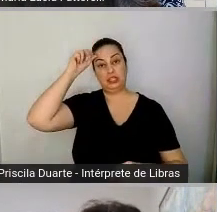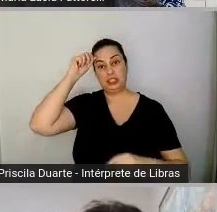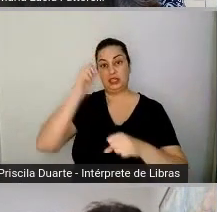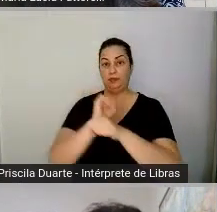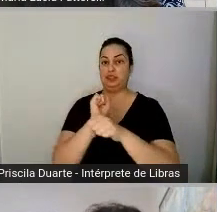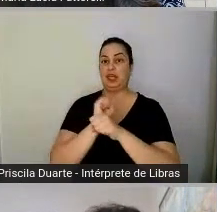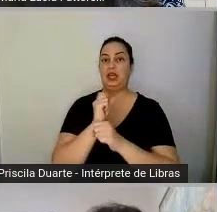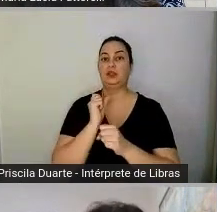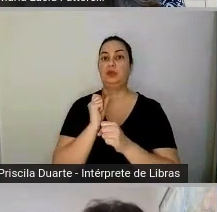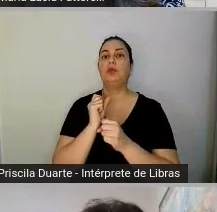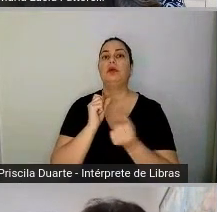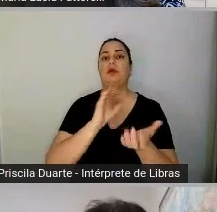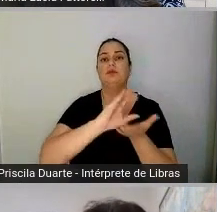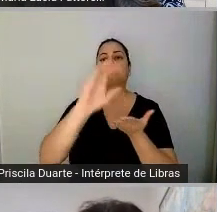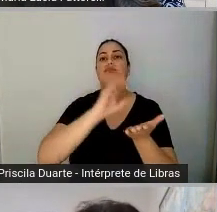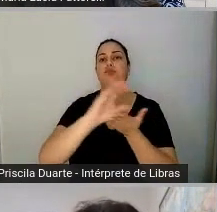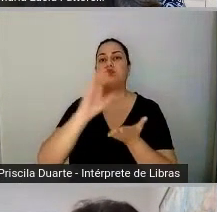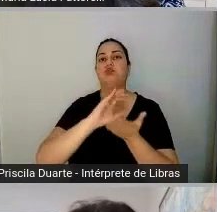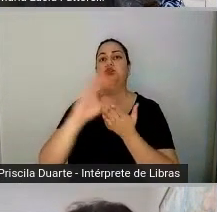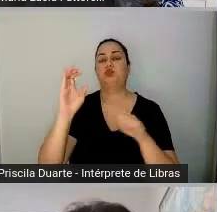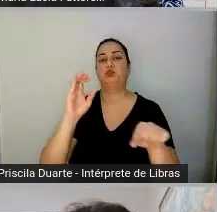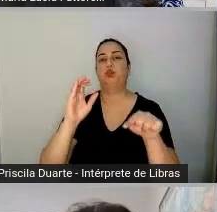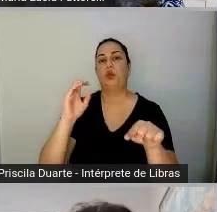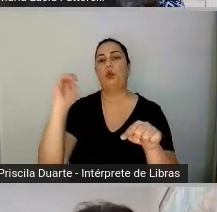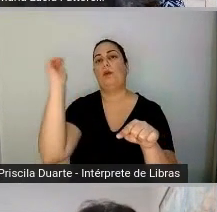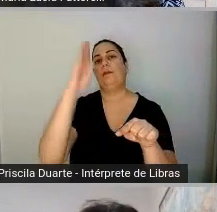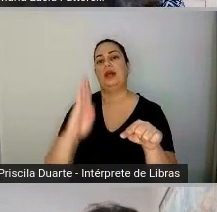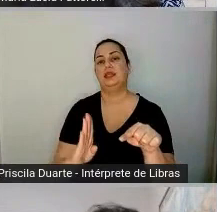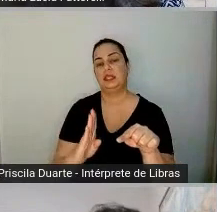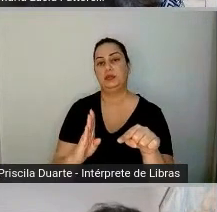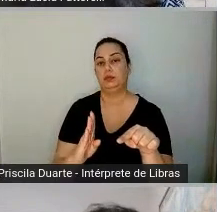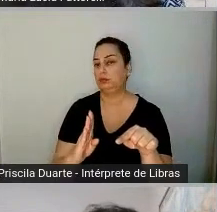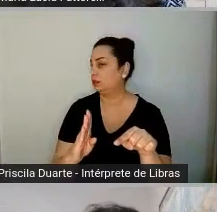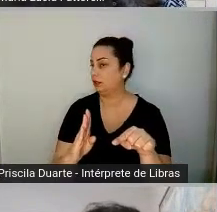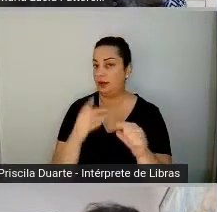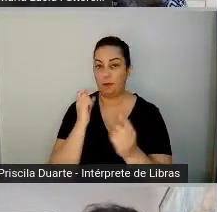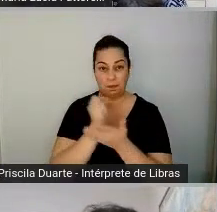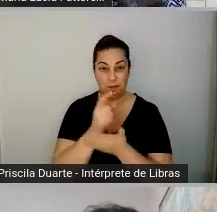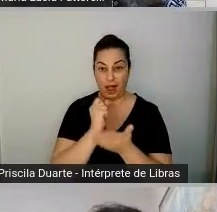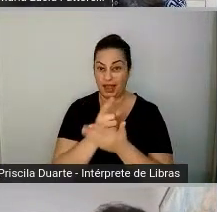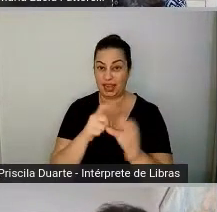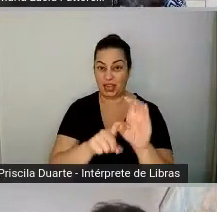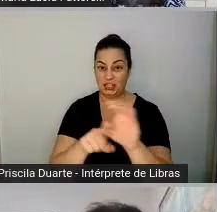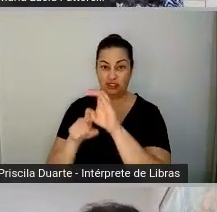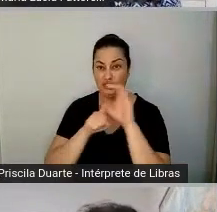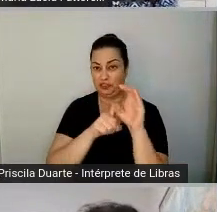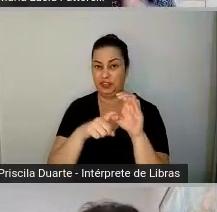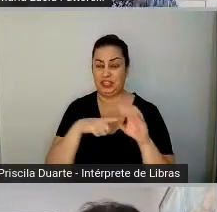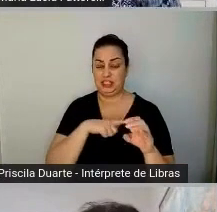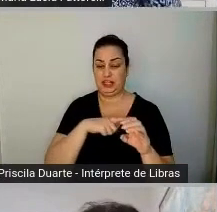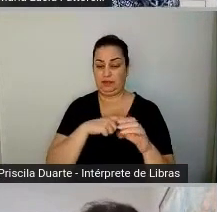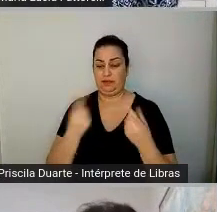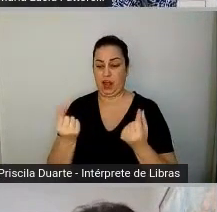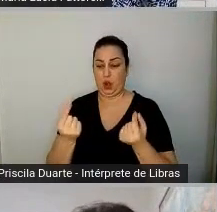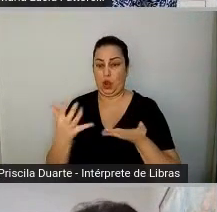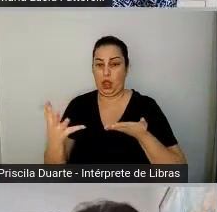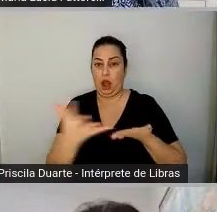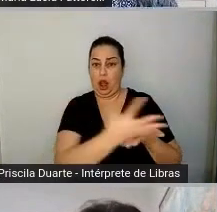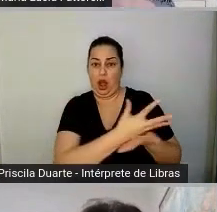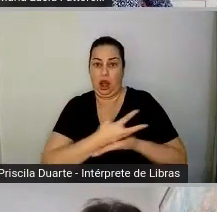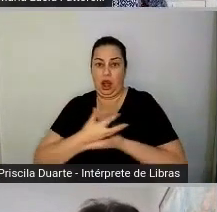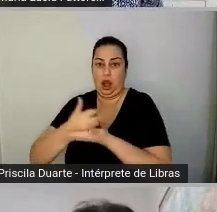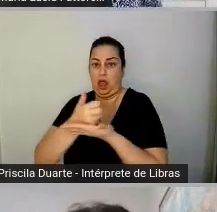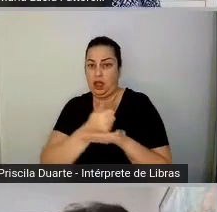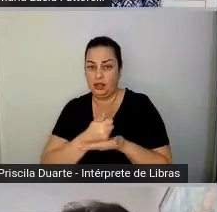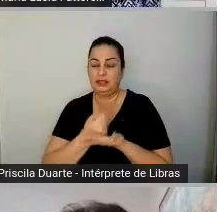né, para pagar as suas também questionáveis dívidas, e várias outras despesas ou receitas,